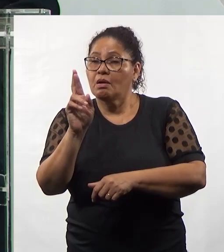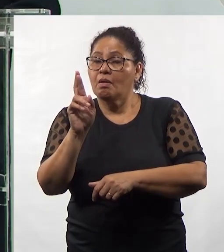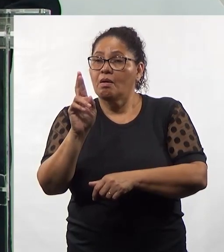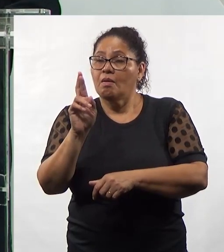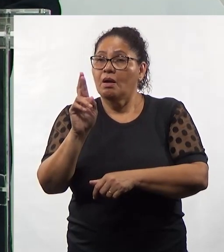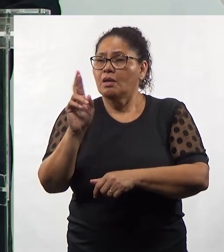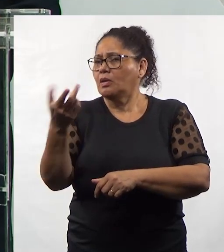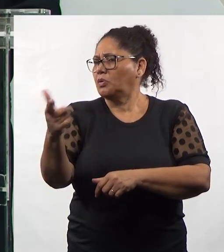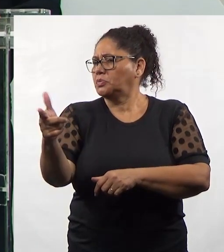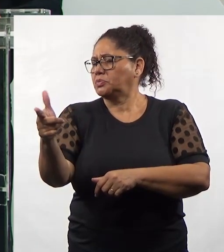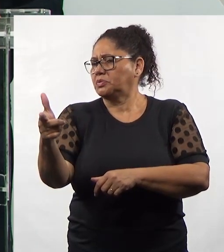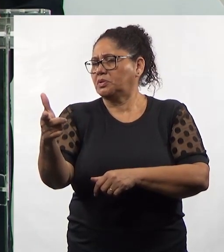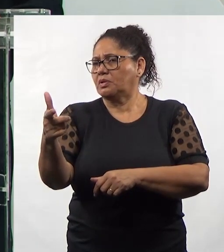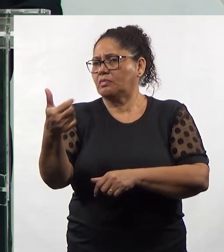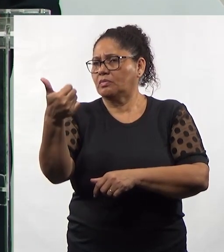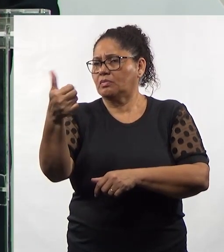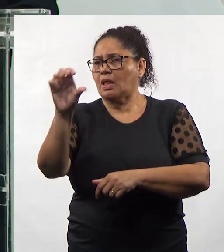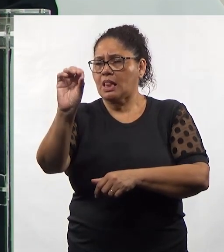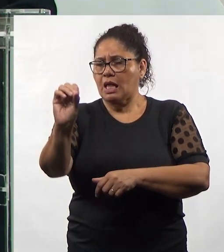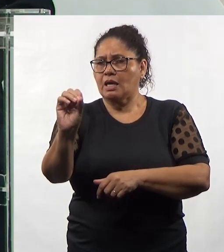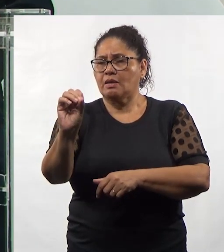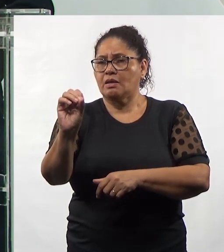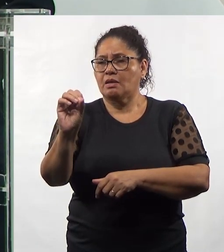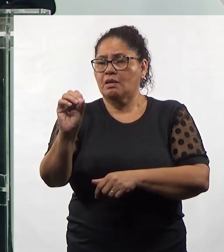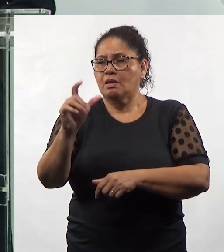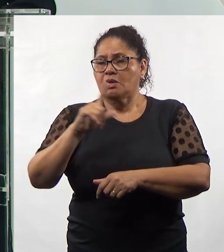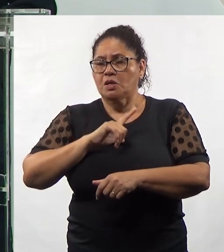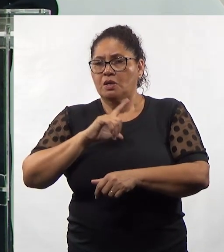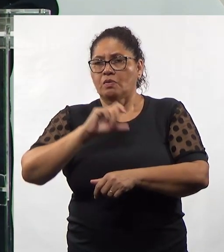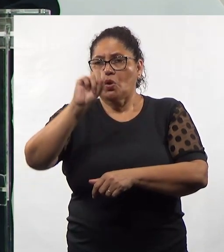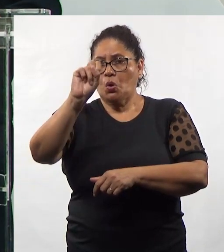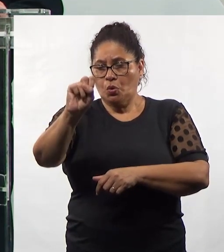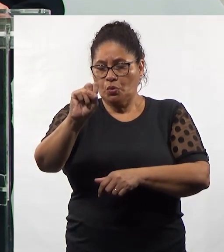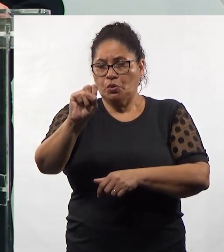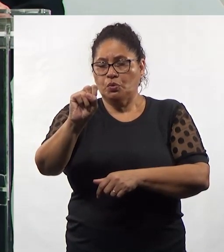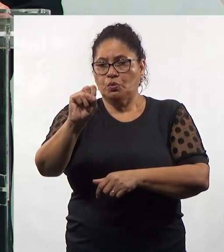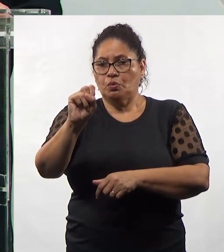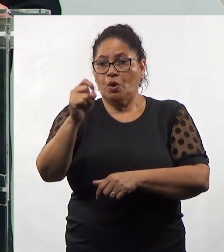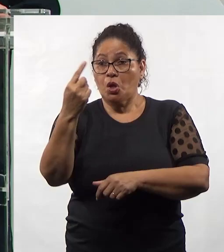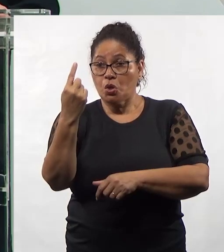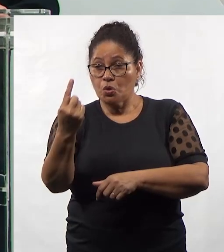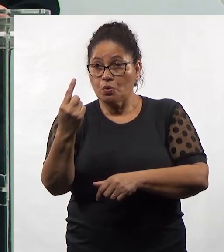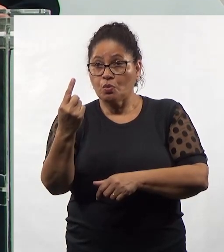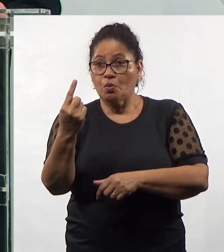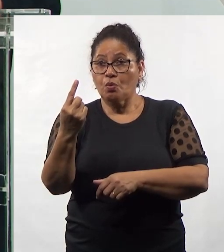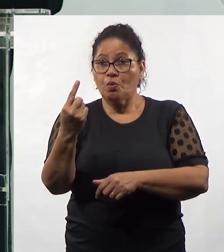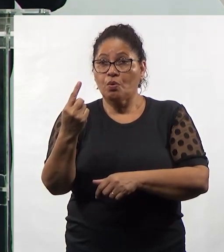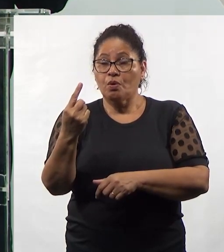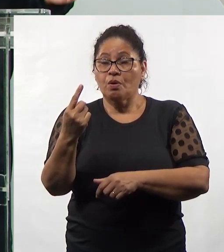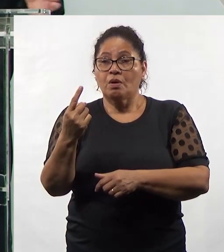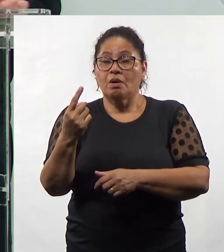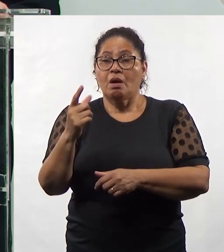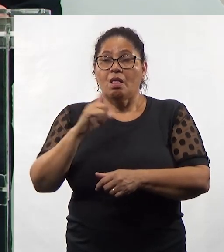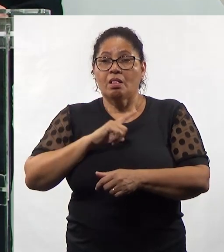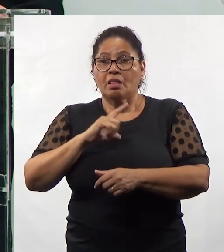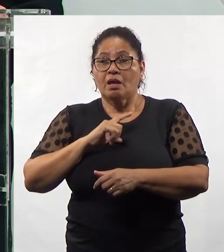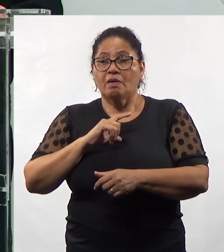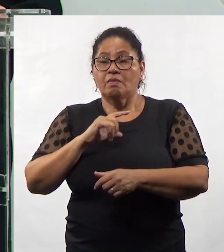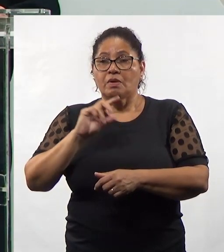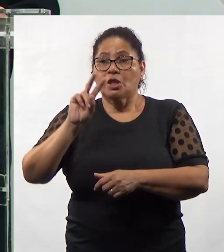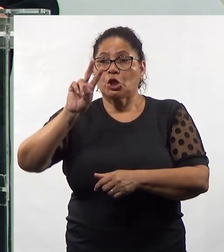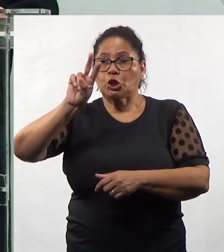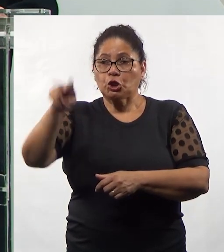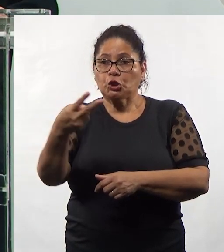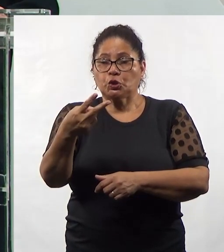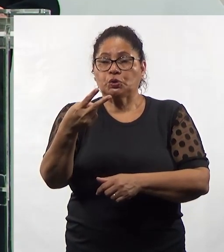só que eu não tive 10 projetos, eu tive 8 projetos e um deles foi orçado em